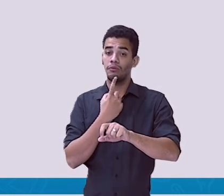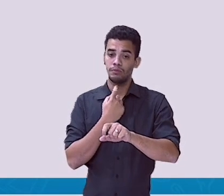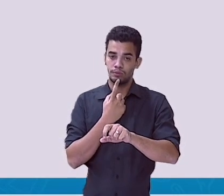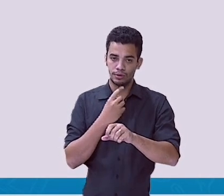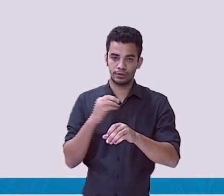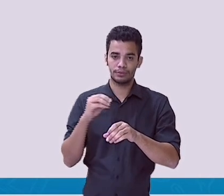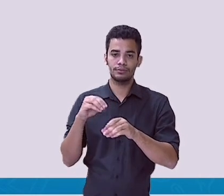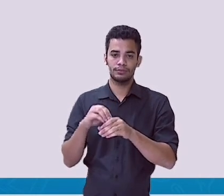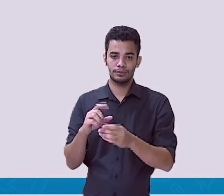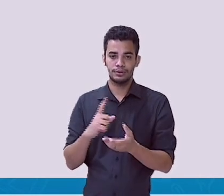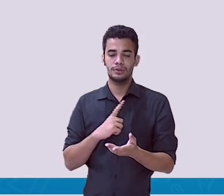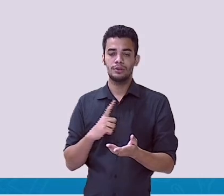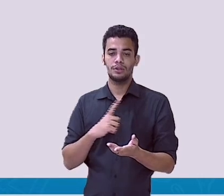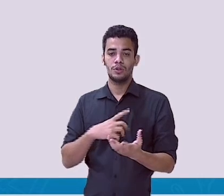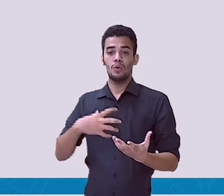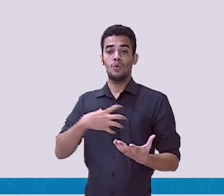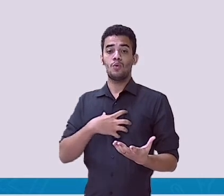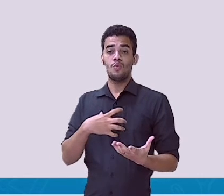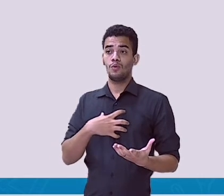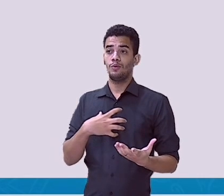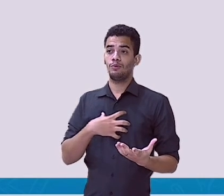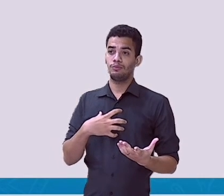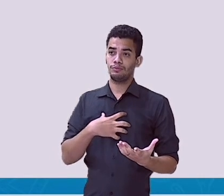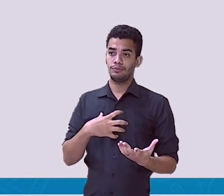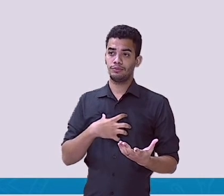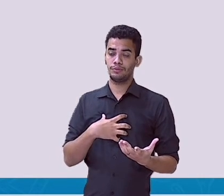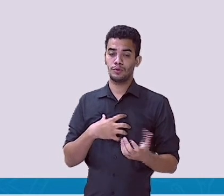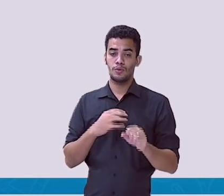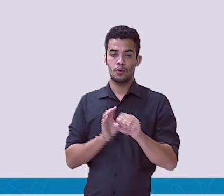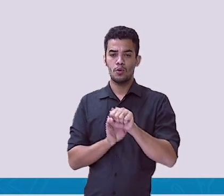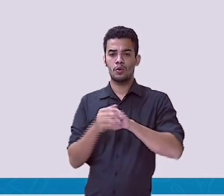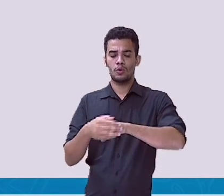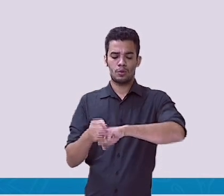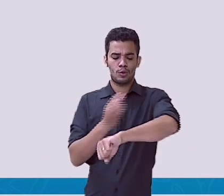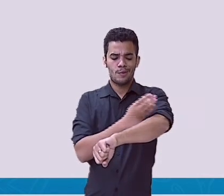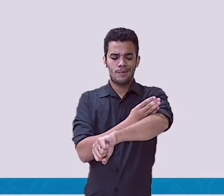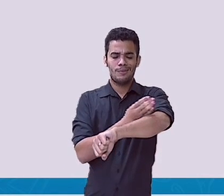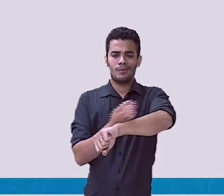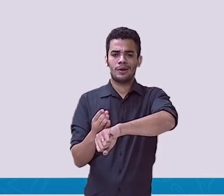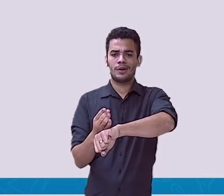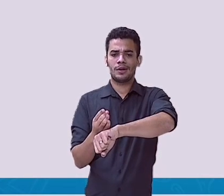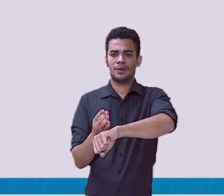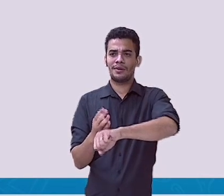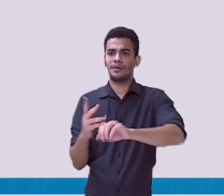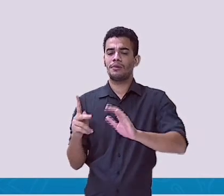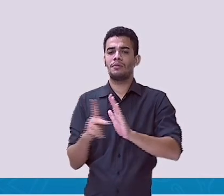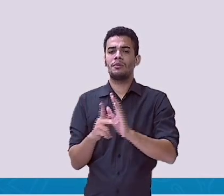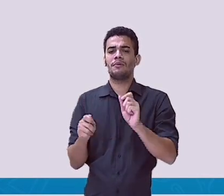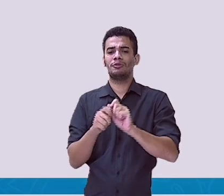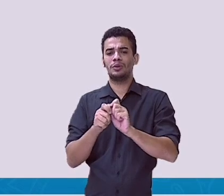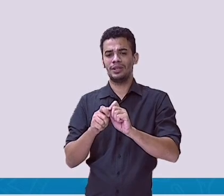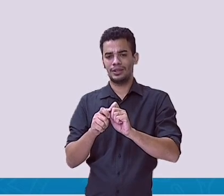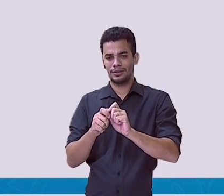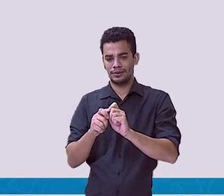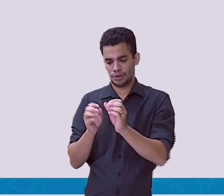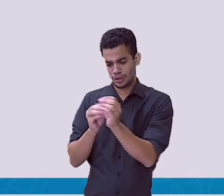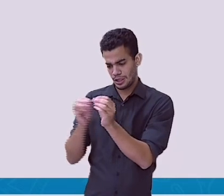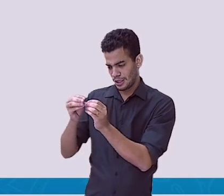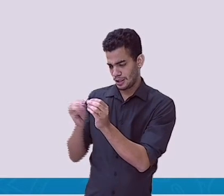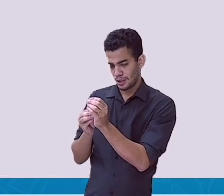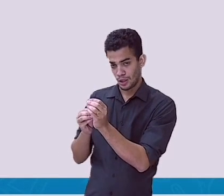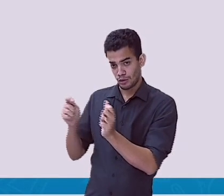a concavidade, e temos o glóbulo branco. Eles ficam bem próximos mesmo, mas eles são em